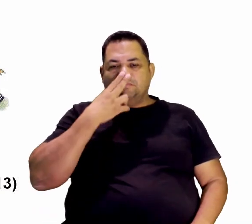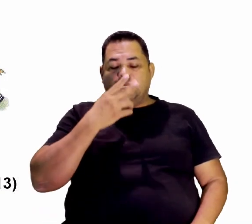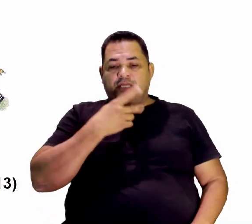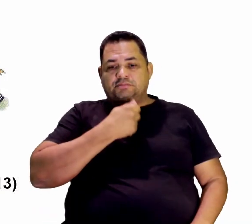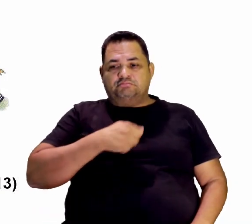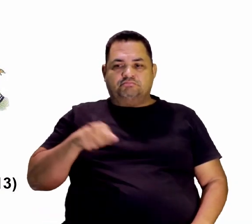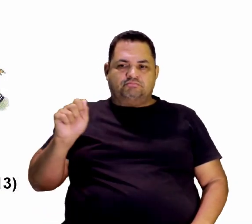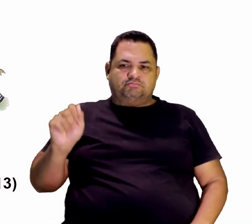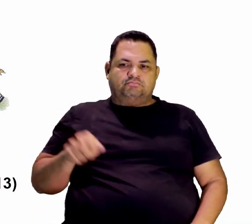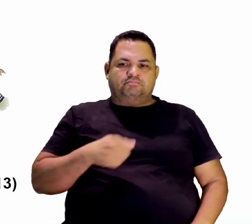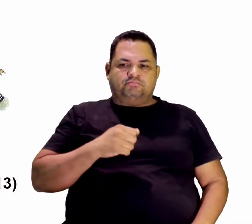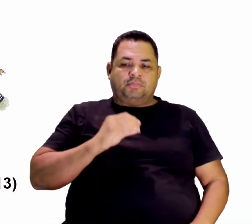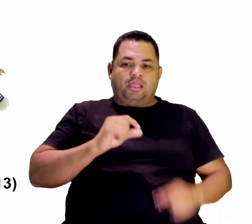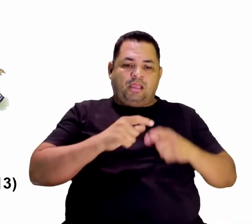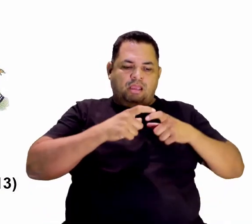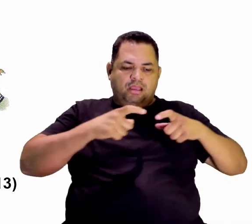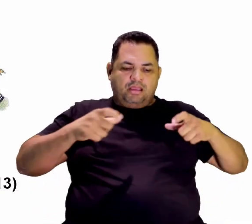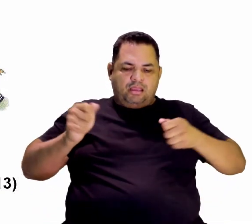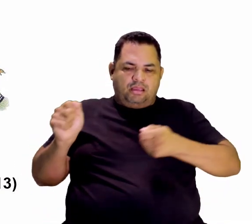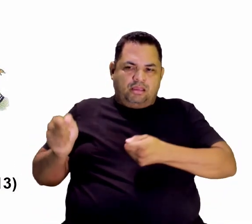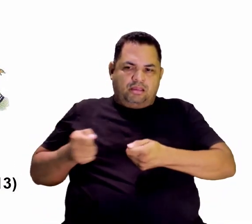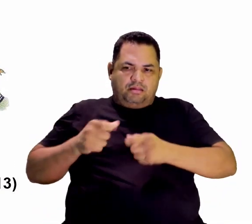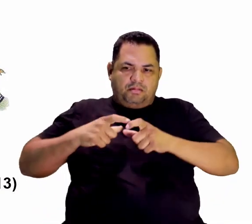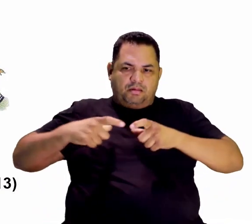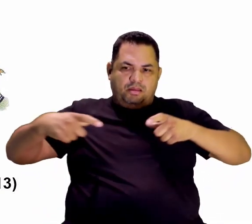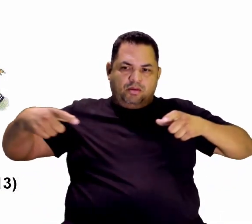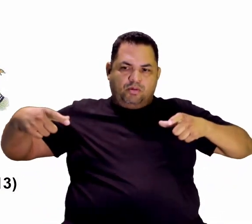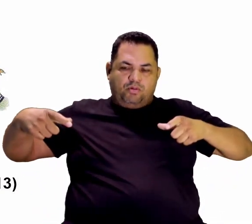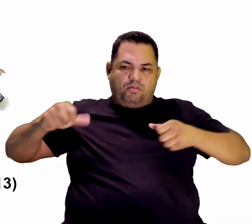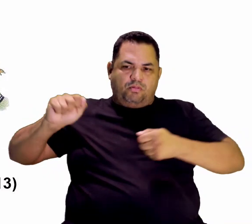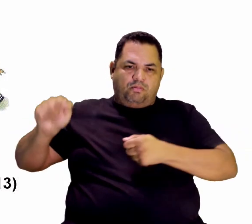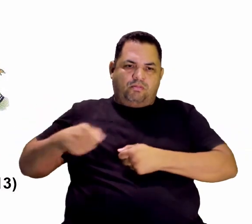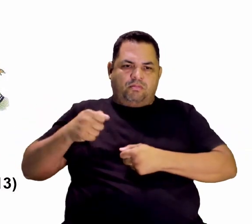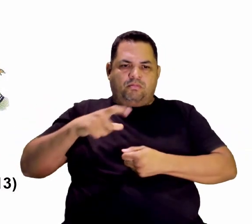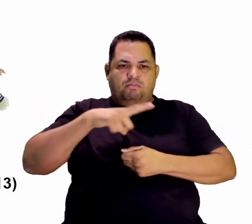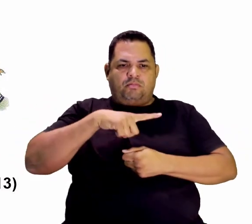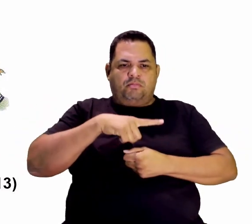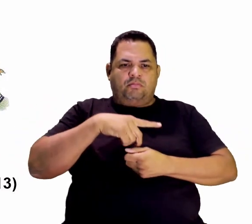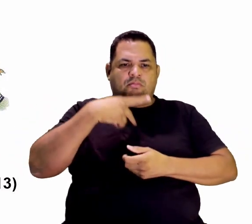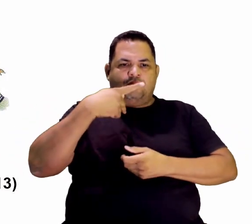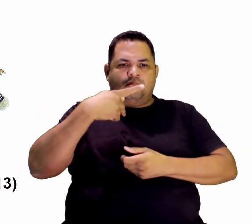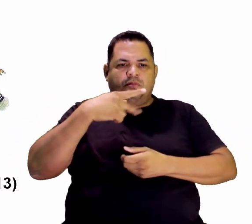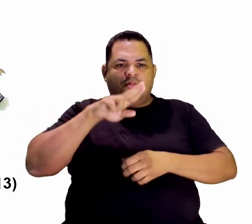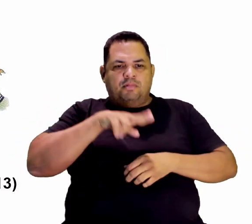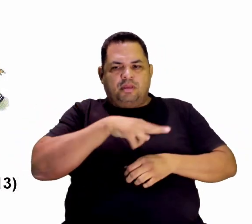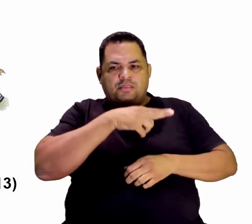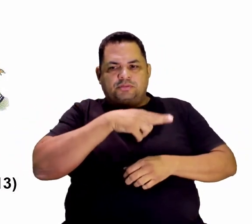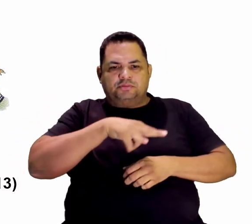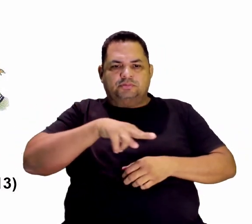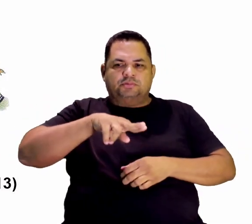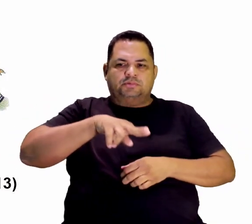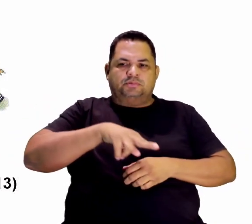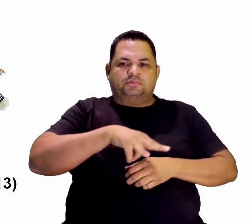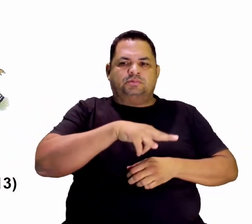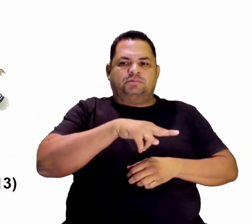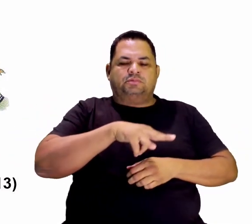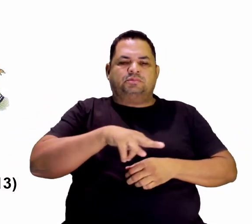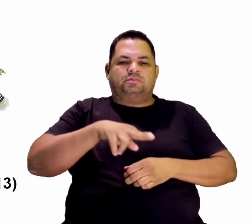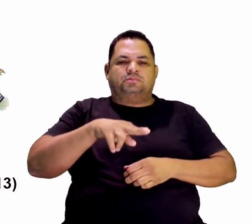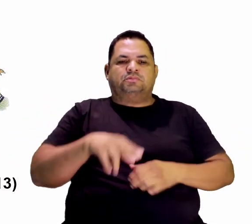os esportes alternativos. Então, nós temos o skate, nós temos o chocobol, nós temos